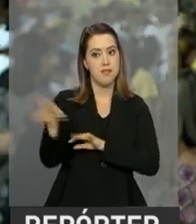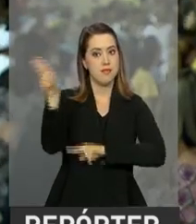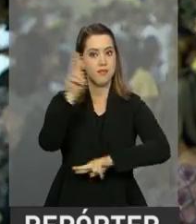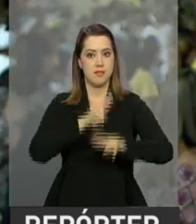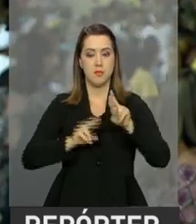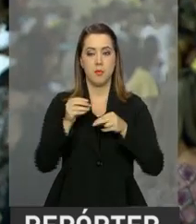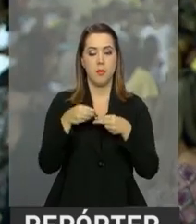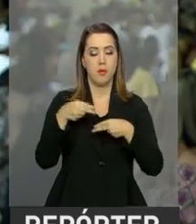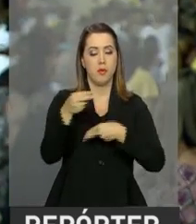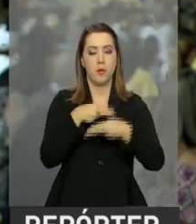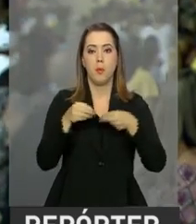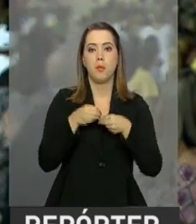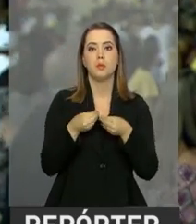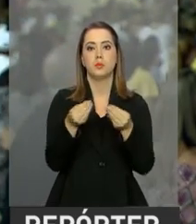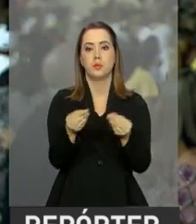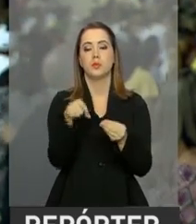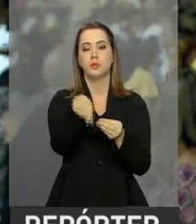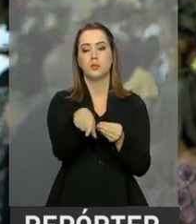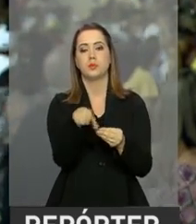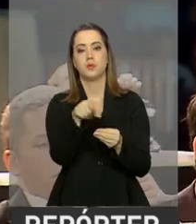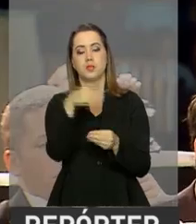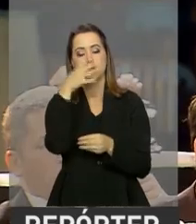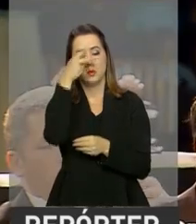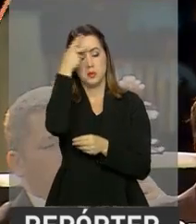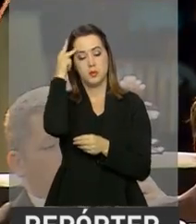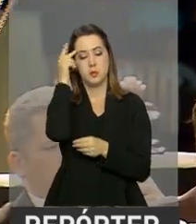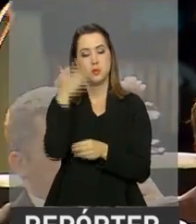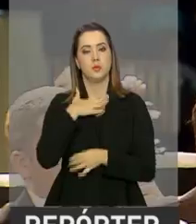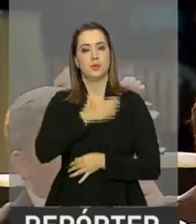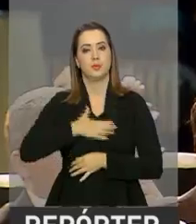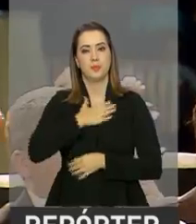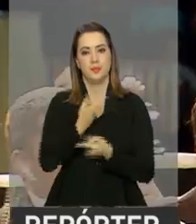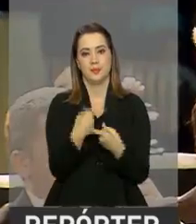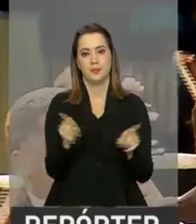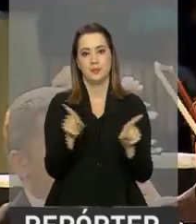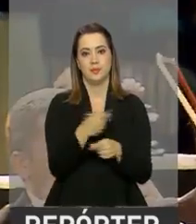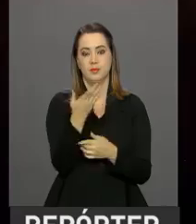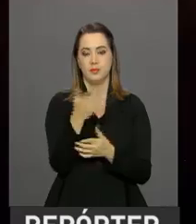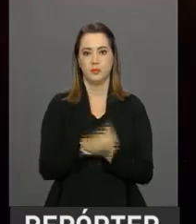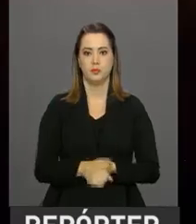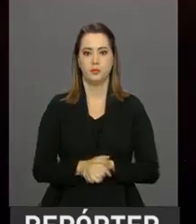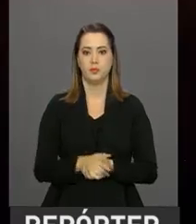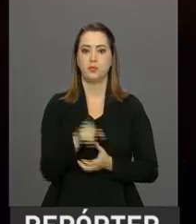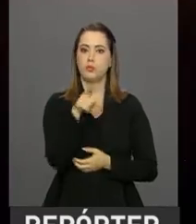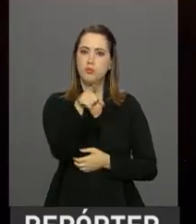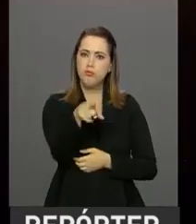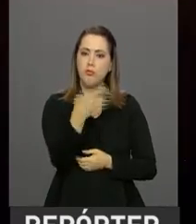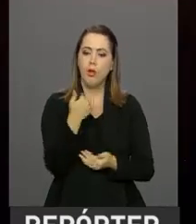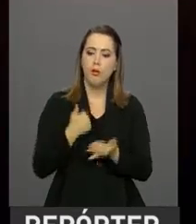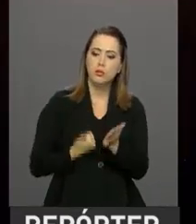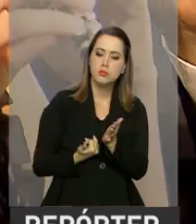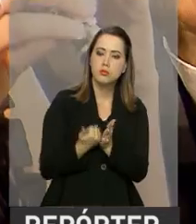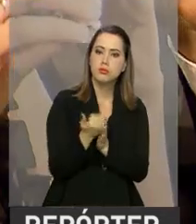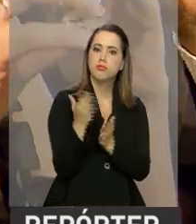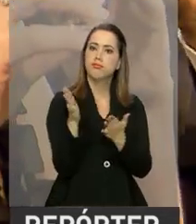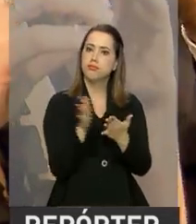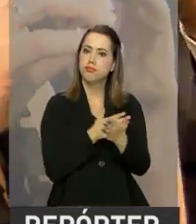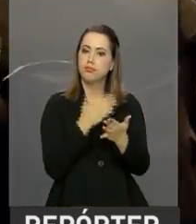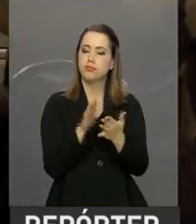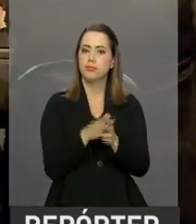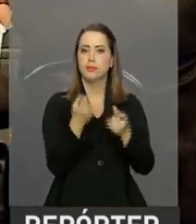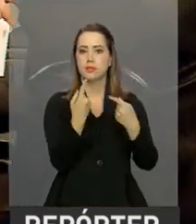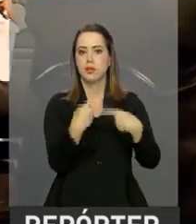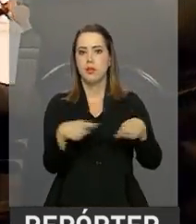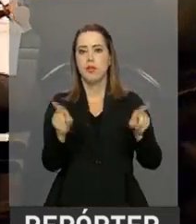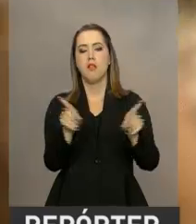presente para os admiradores da boa música. O maestro Cláudio Cohen conduziu o repertório que misturou clássicos